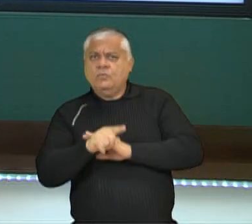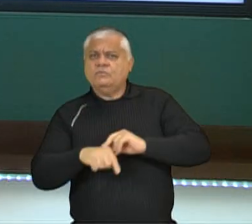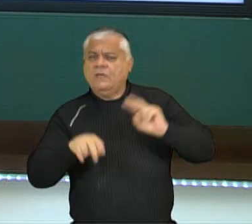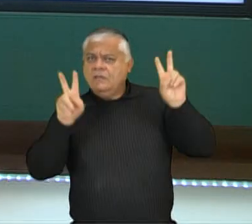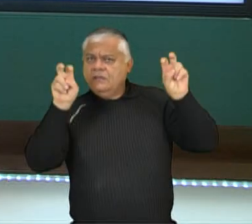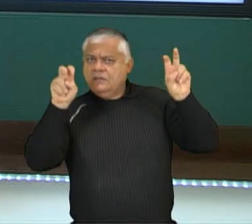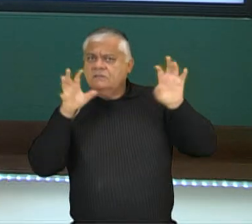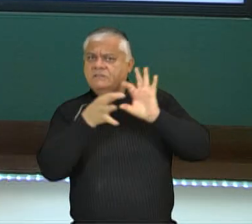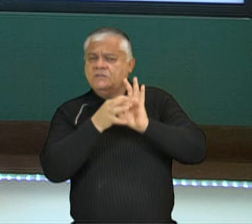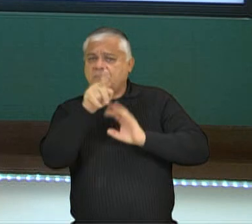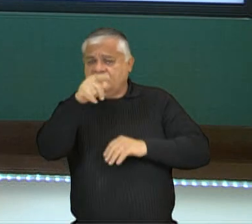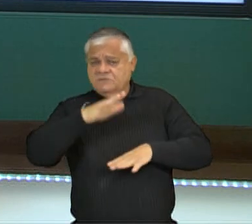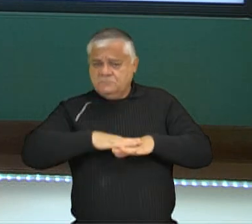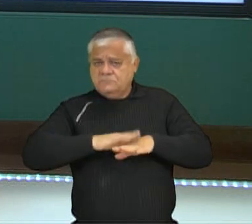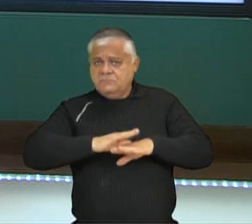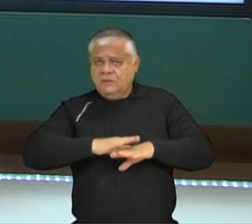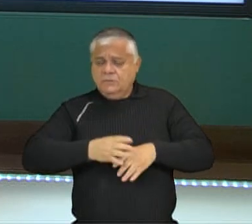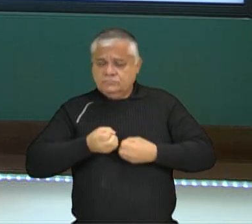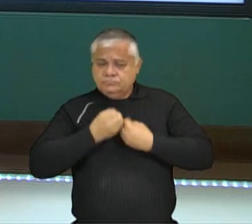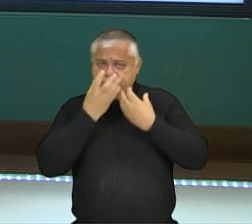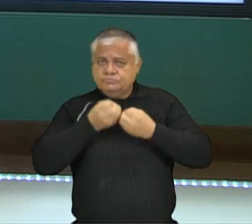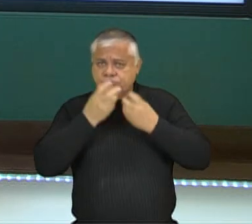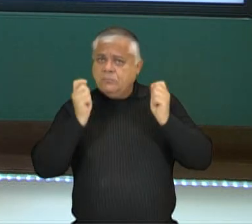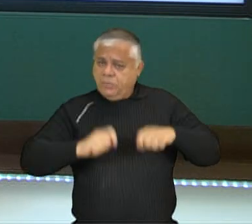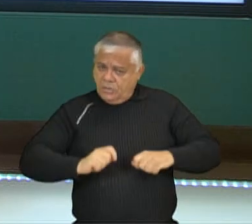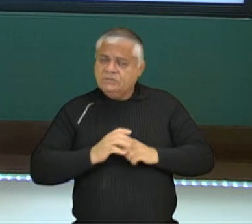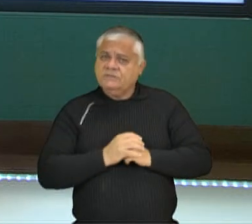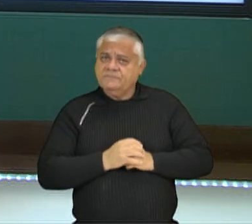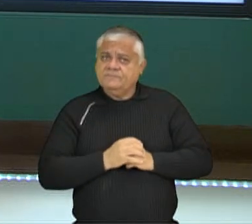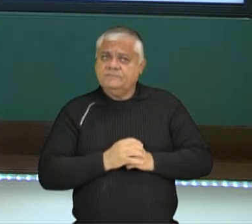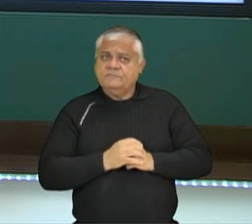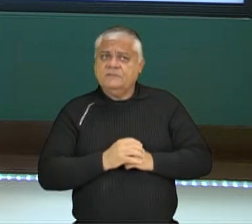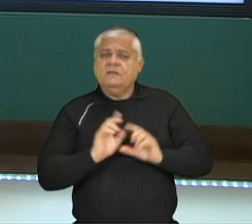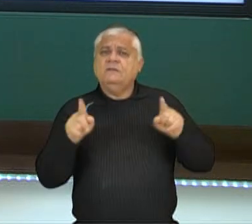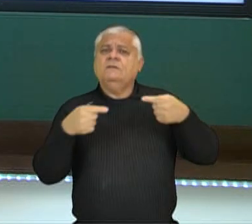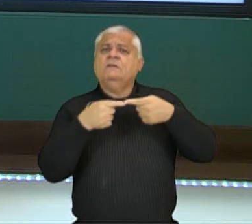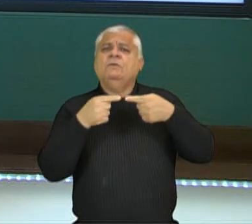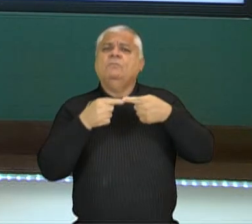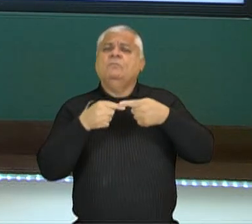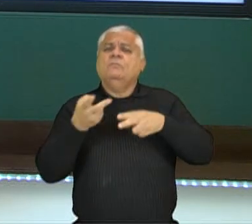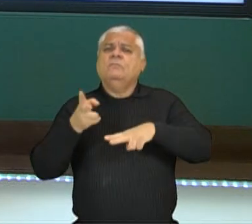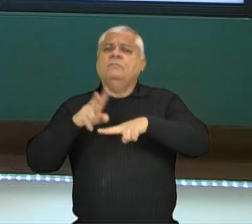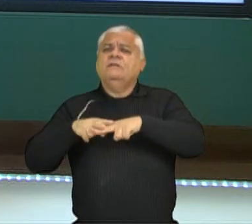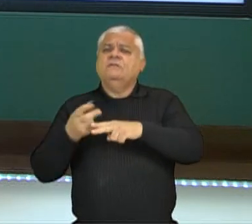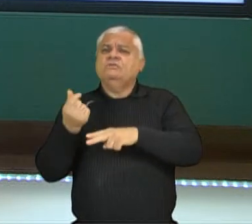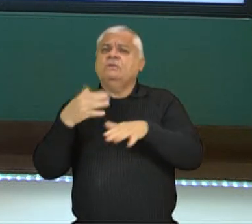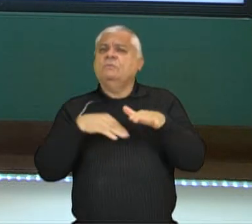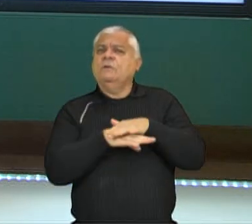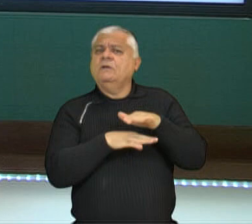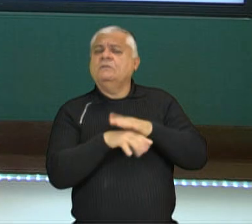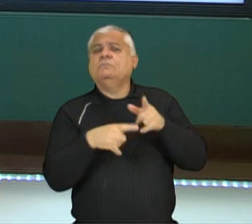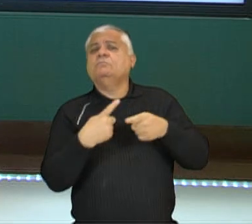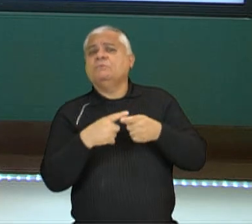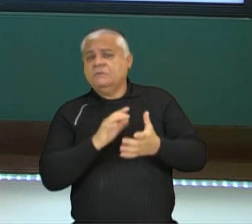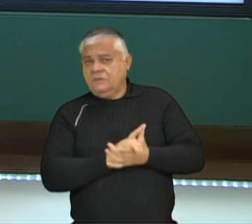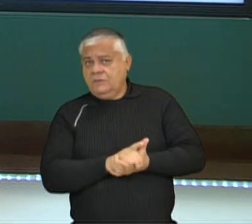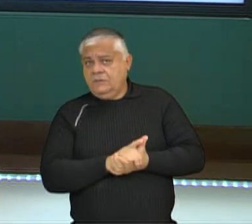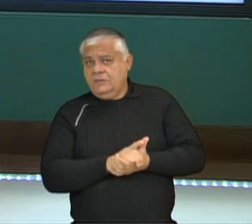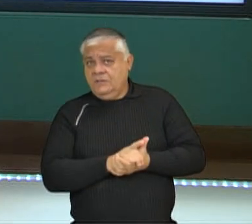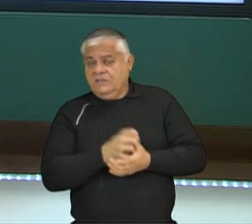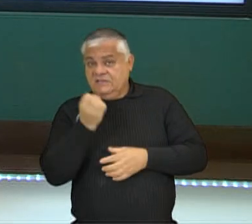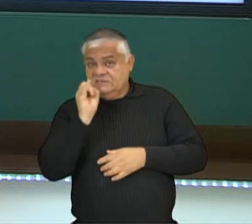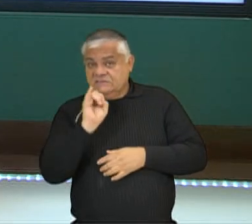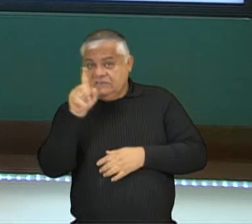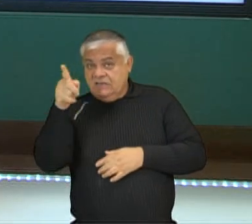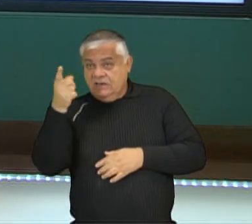mas você pode até colocar com as suas palavras, né? De acordo com o texto, por que que os prisioneiros estavam guardando dinheiro? Se eles